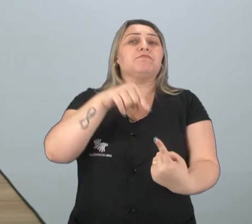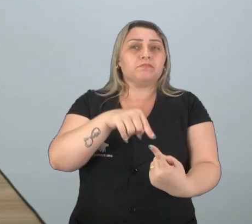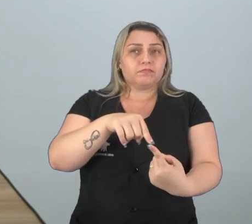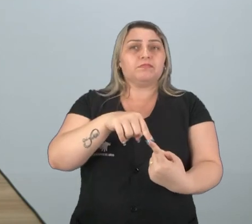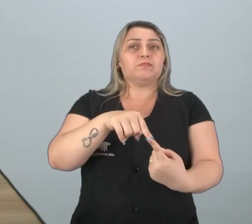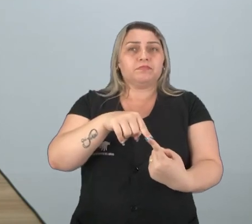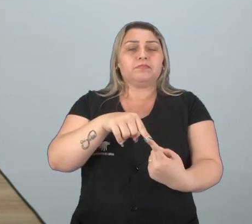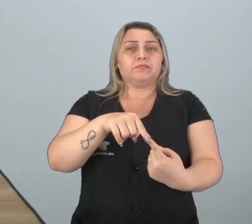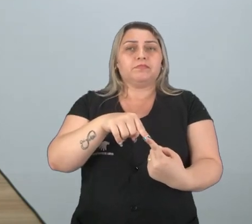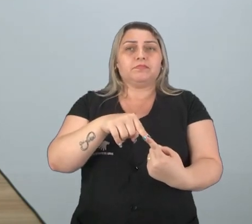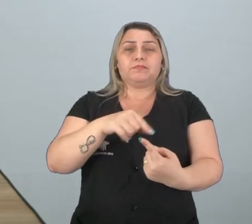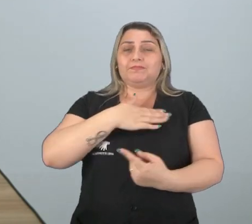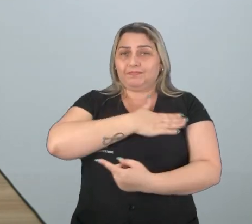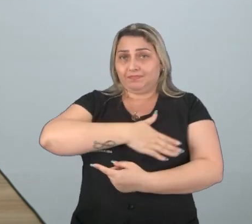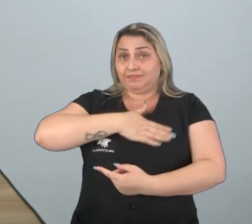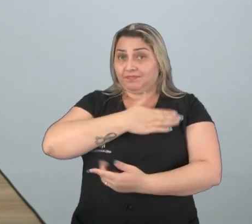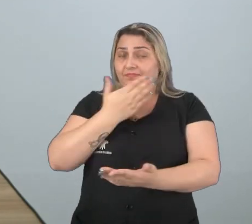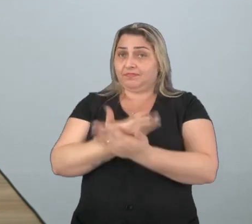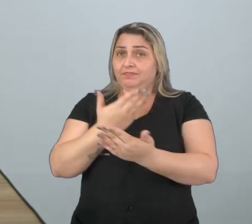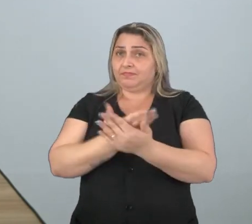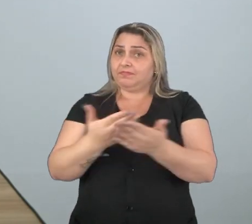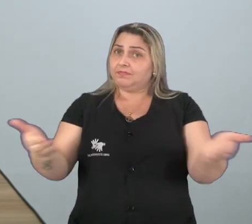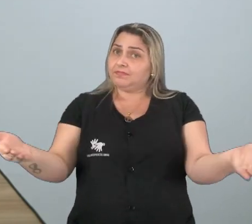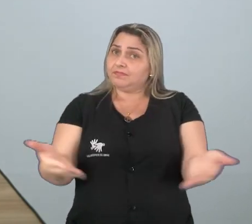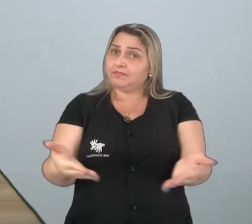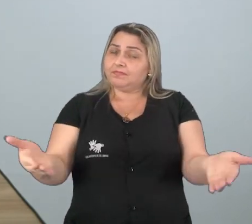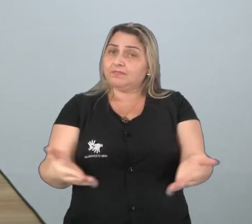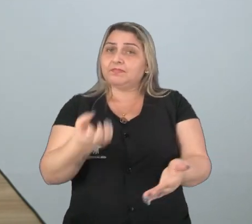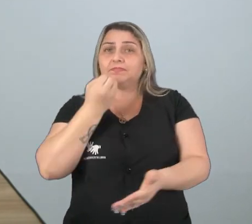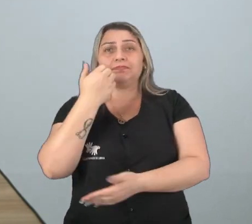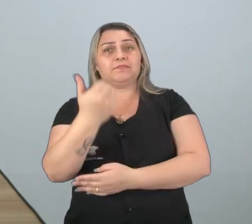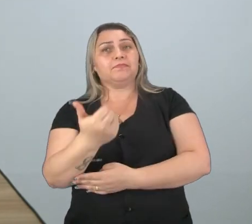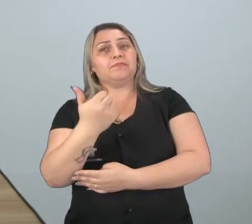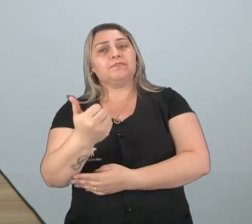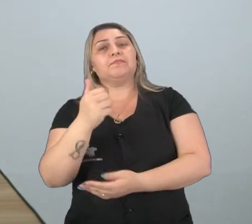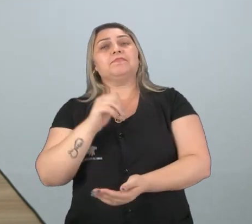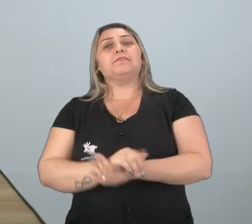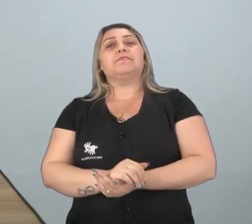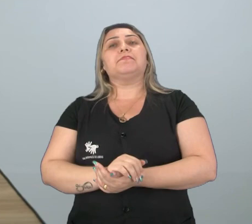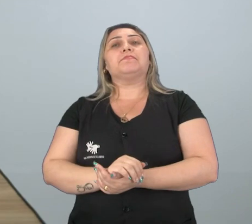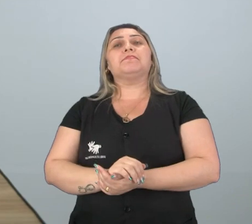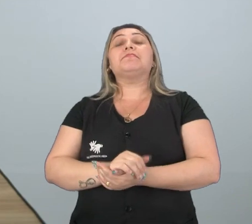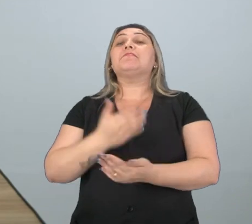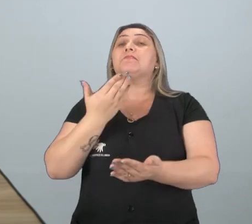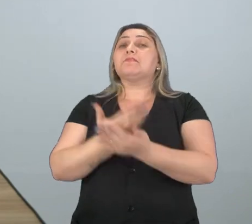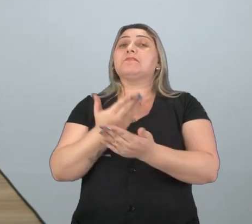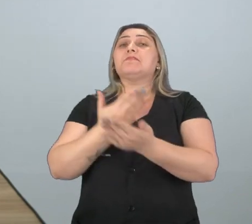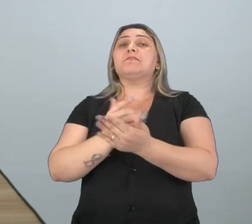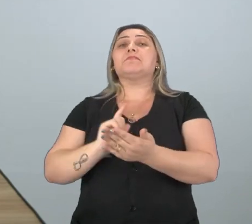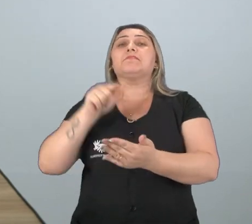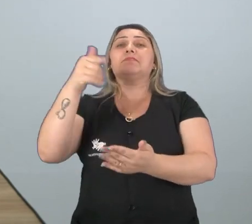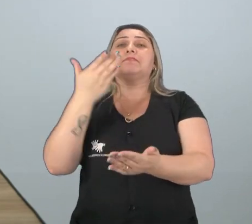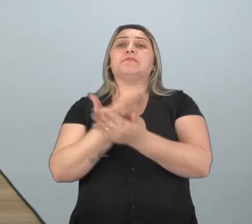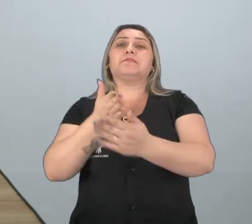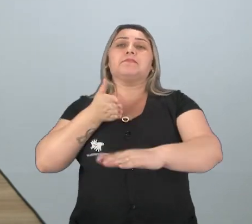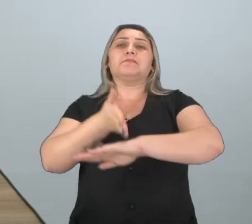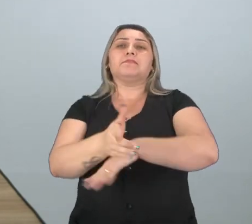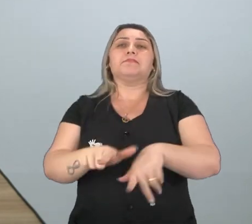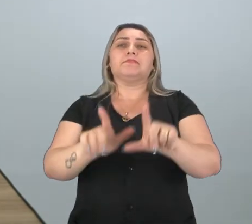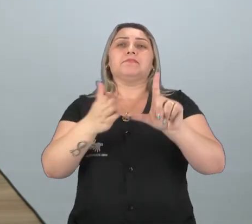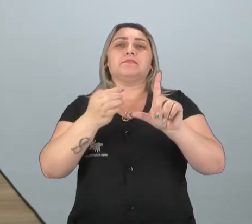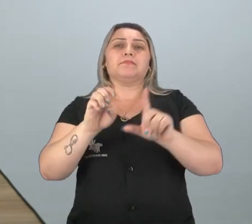sua função. Gostaram da aula de hoje? Muito bem! Para essa e outras